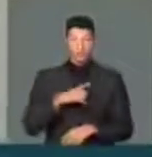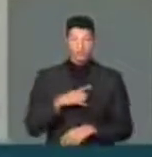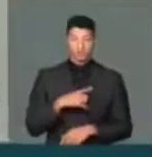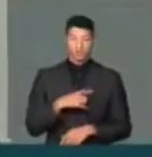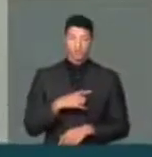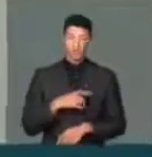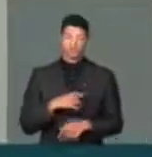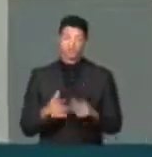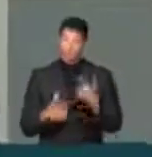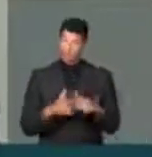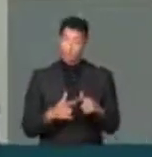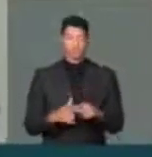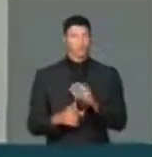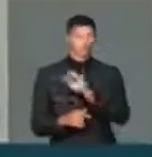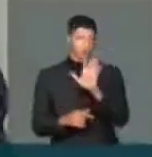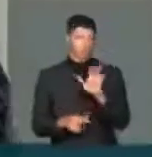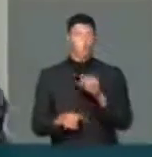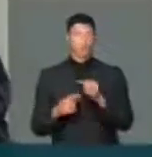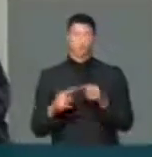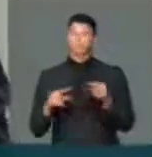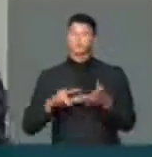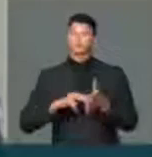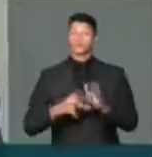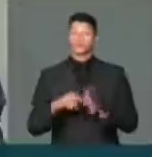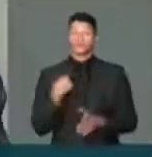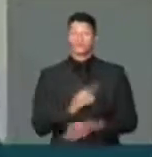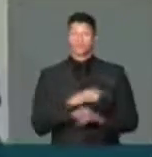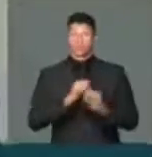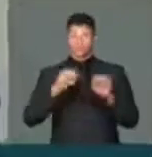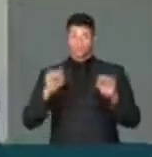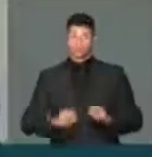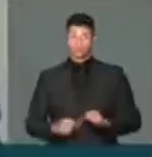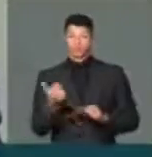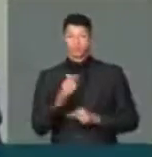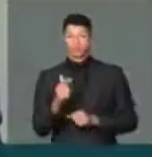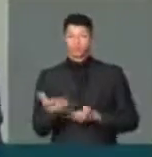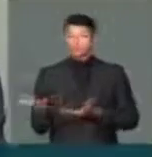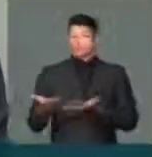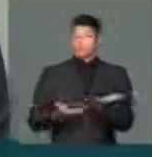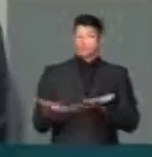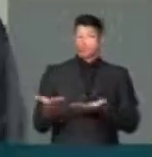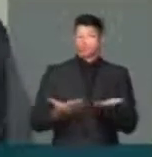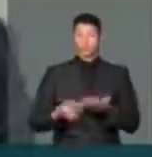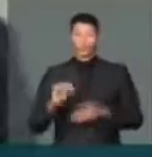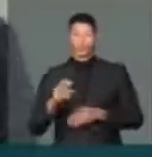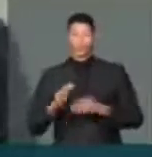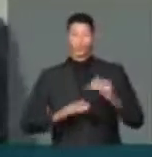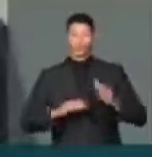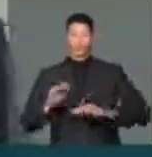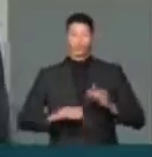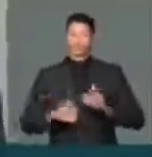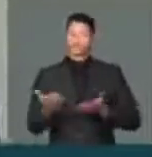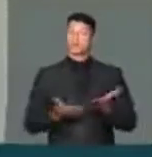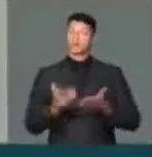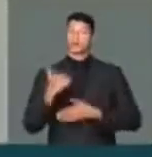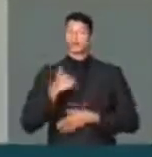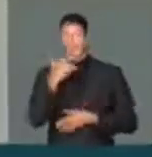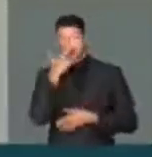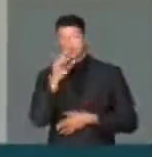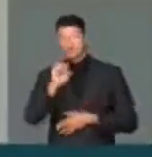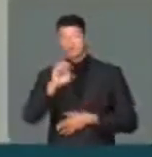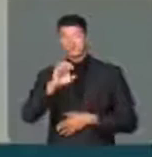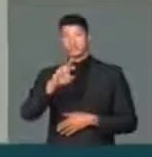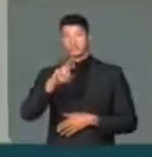problemas, mas não quer dizer que nosso sistema não tenha nos servido. ou talvez até que nos sirva. Eu acho que